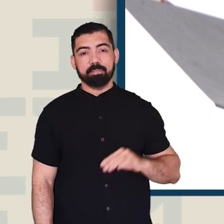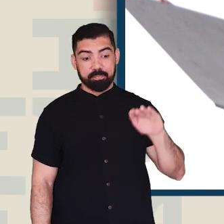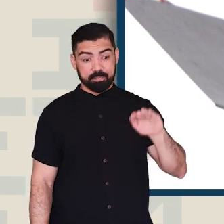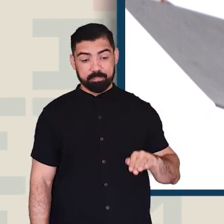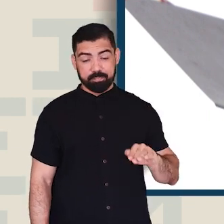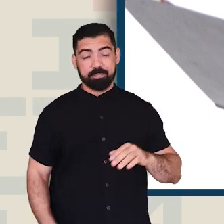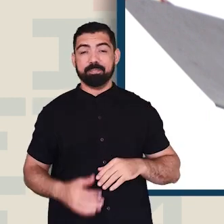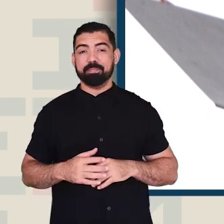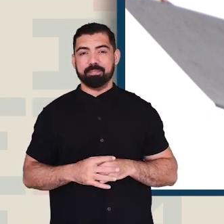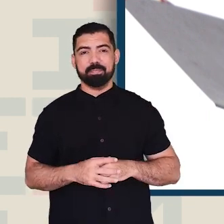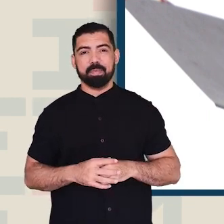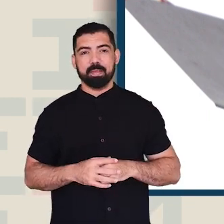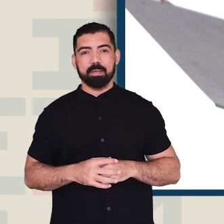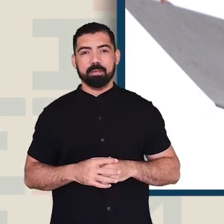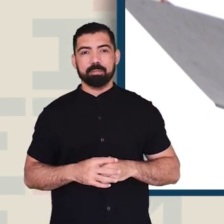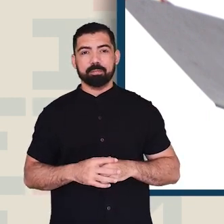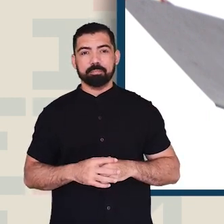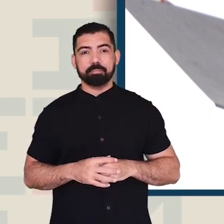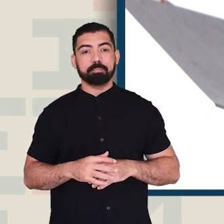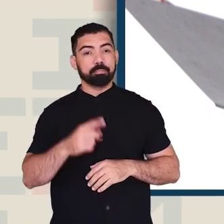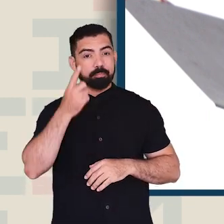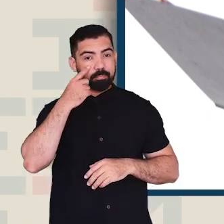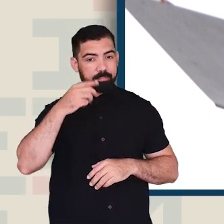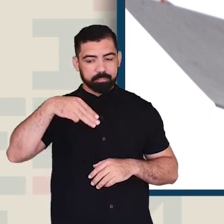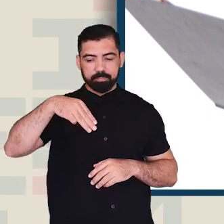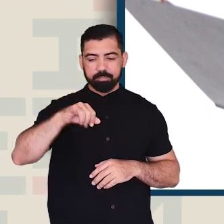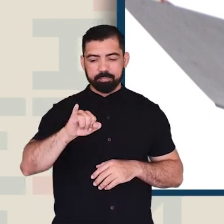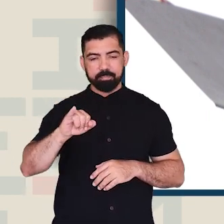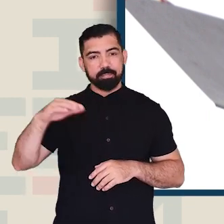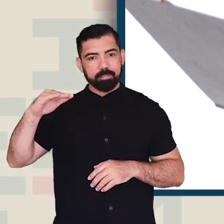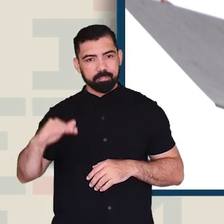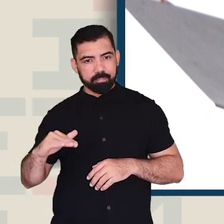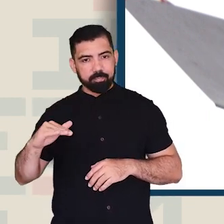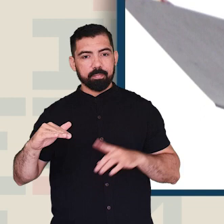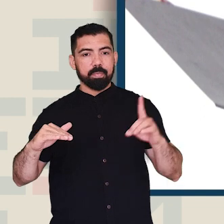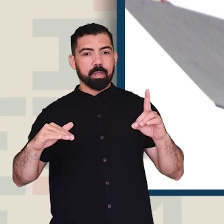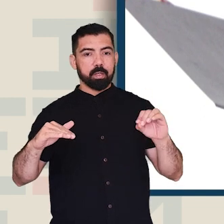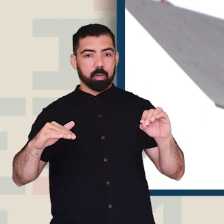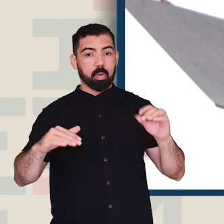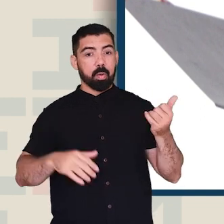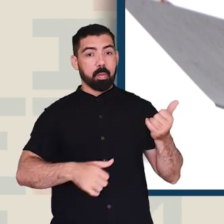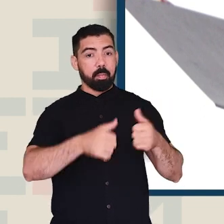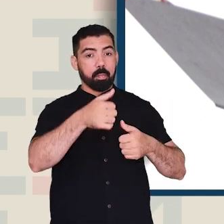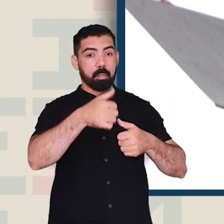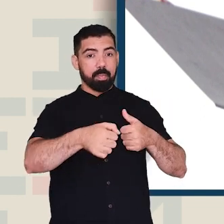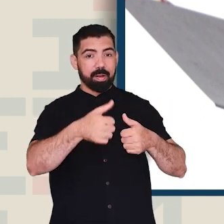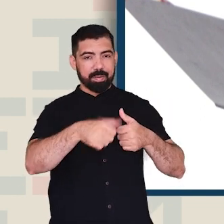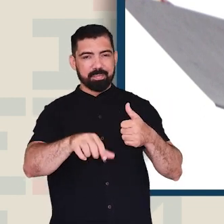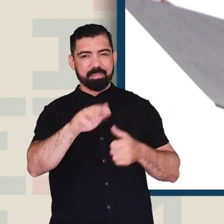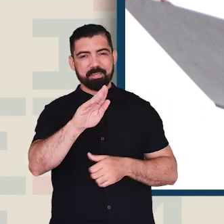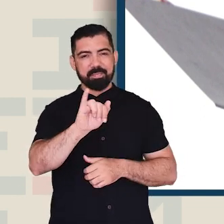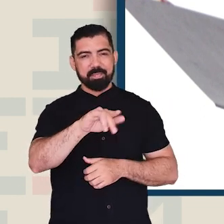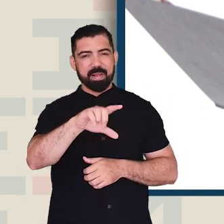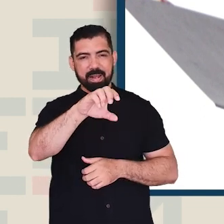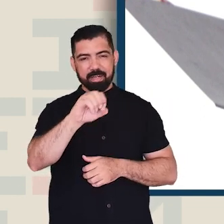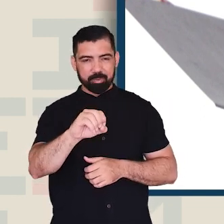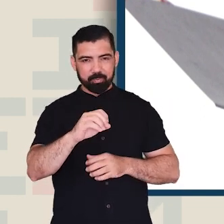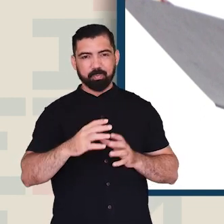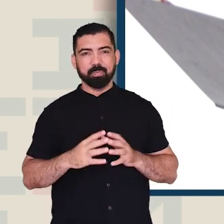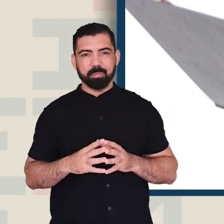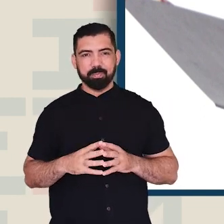Dó. Então, quando eu boto o Mi menor aqui, eu boto o baixo em Dó, eu tenho uma... Isso pode ser feito aqui